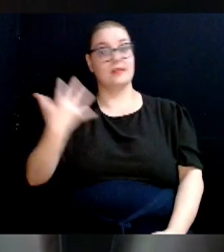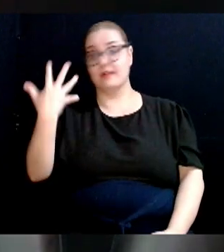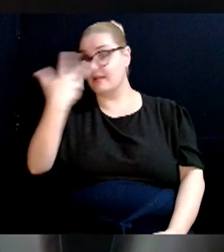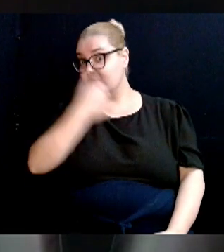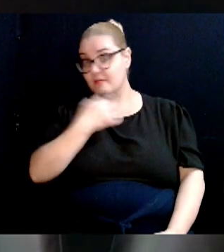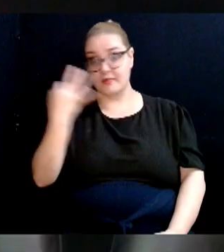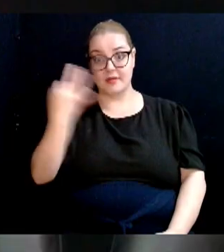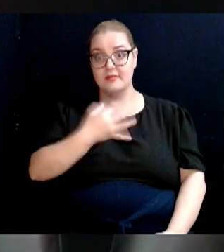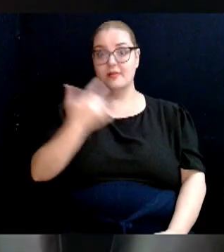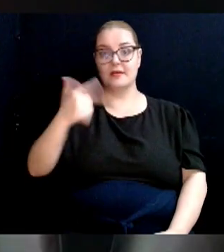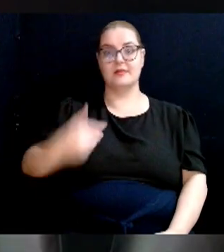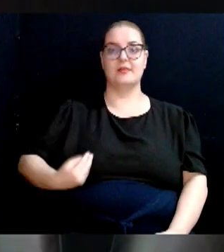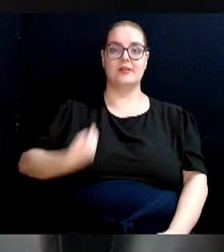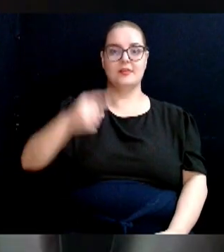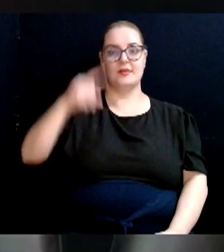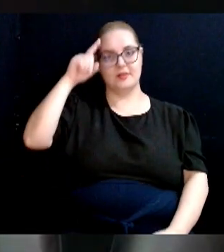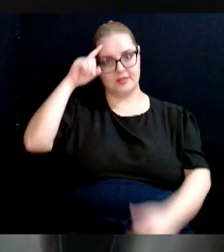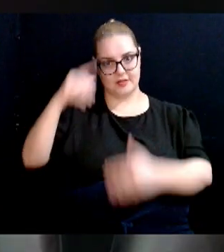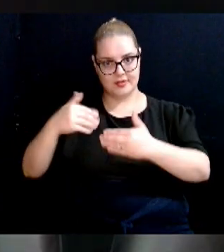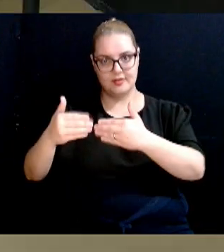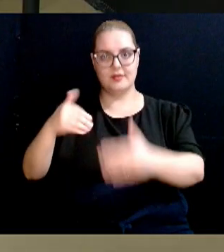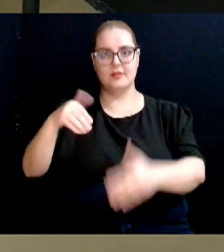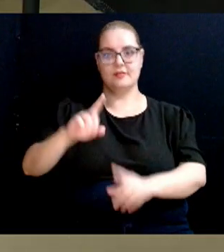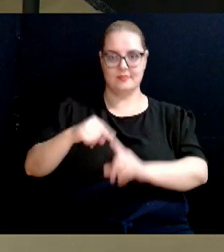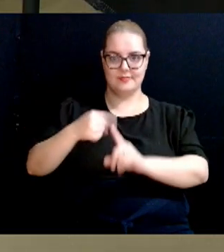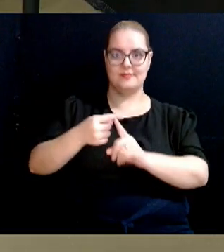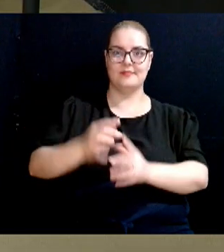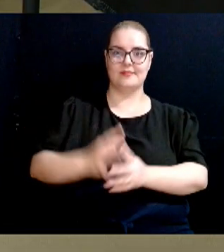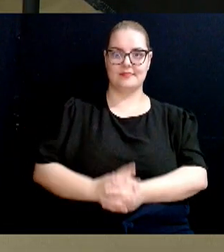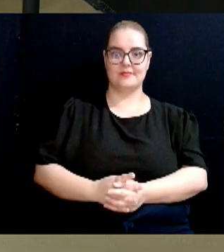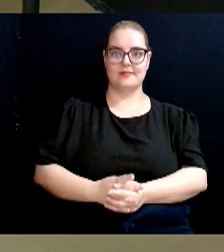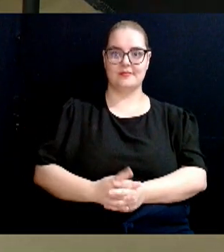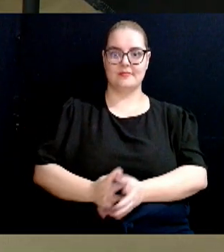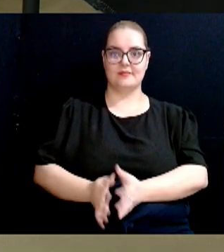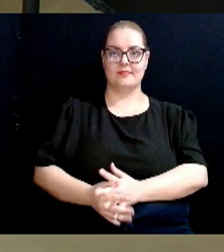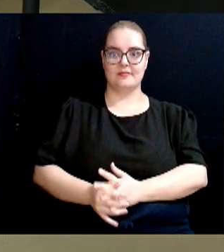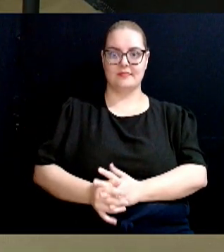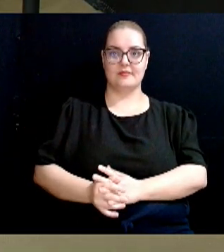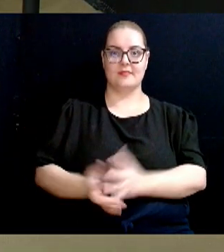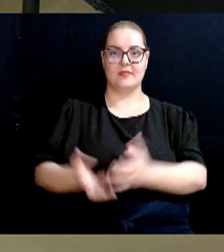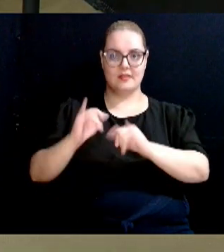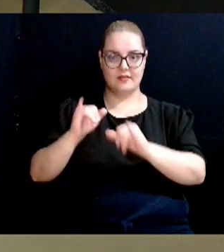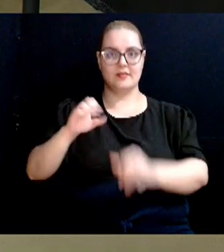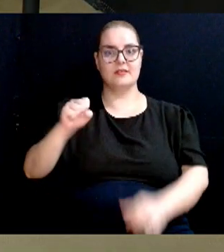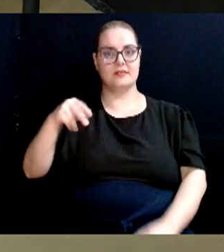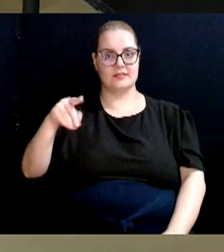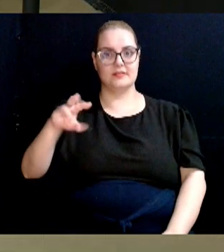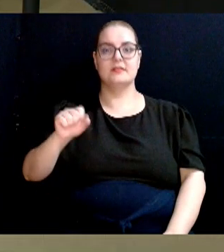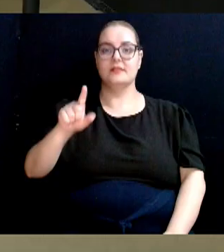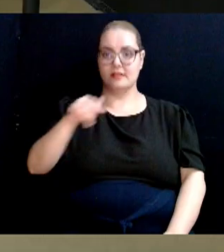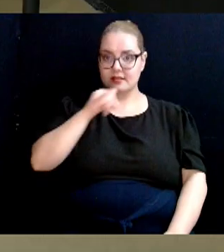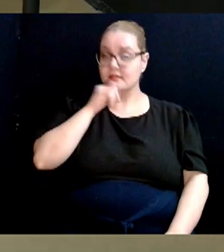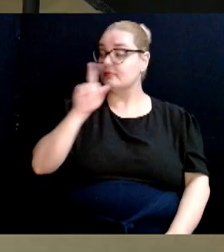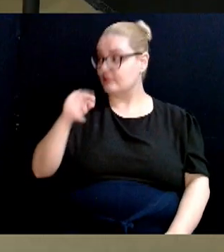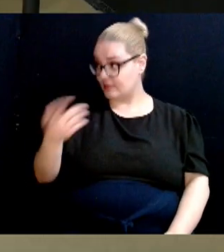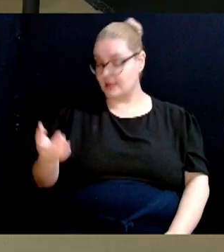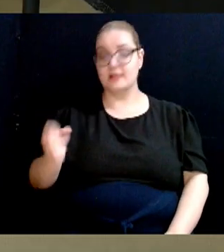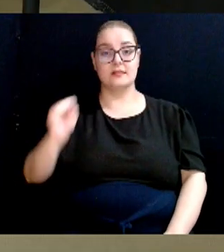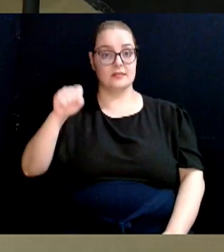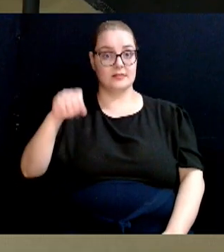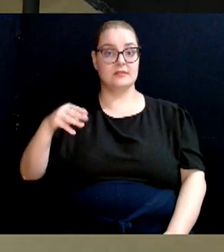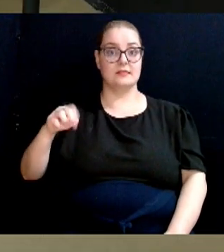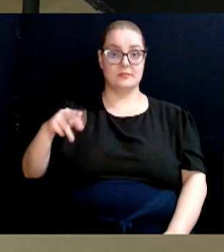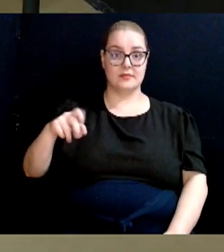vivendo cada dia mais ativa. E quero falar um negócio para a Sandra aí, você é um exemplo, não é, Marcela? Exatamente. Que exemplo, porque